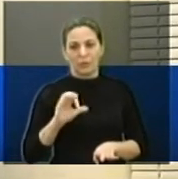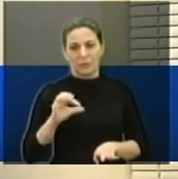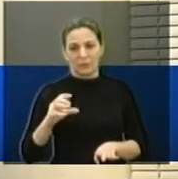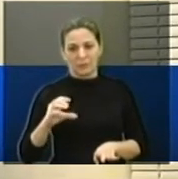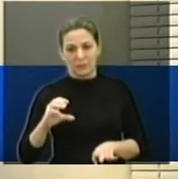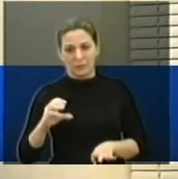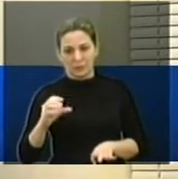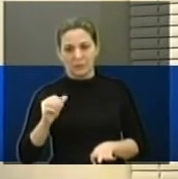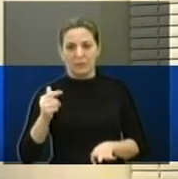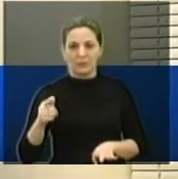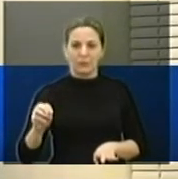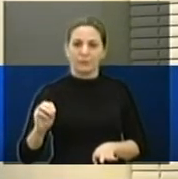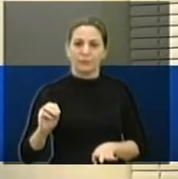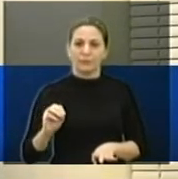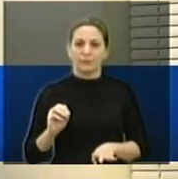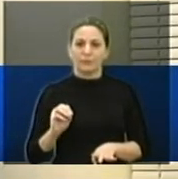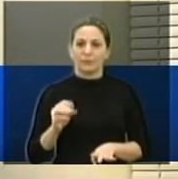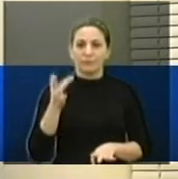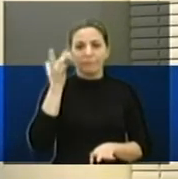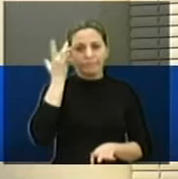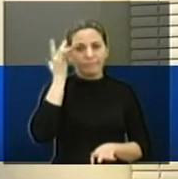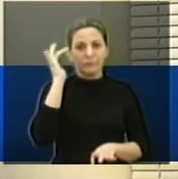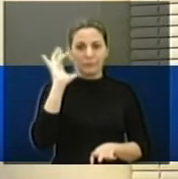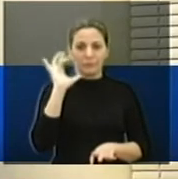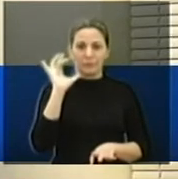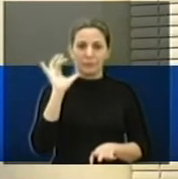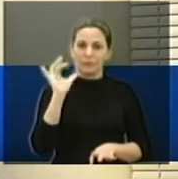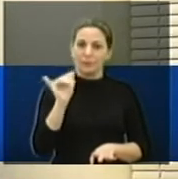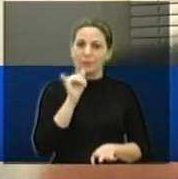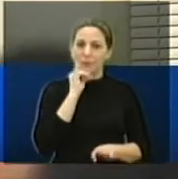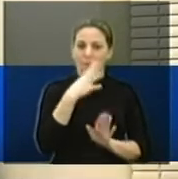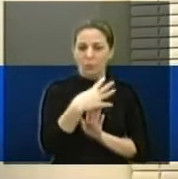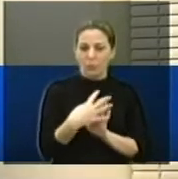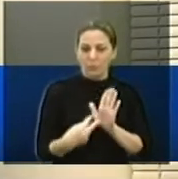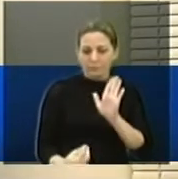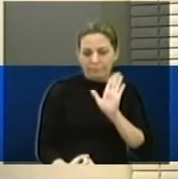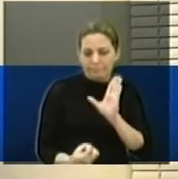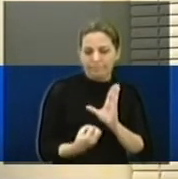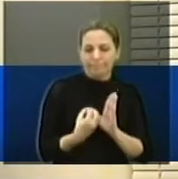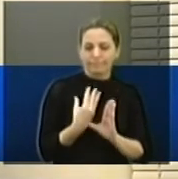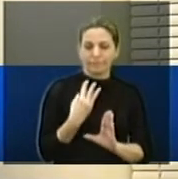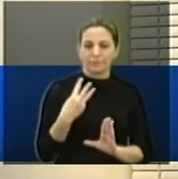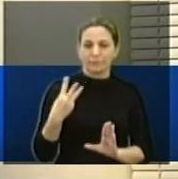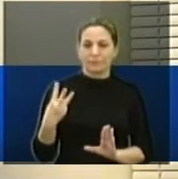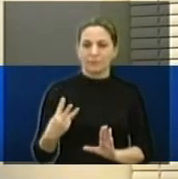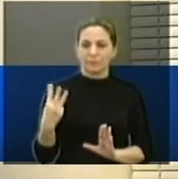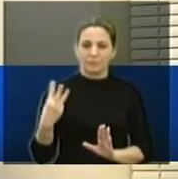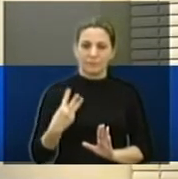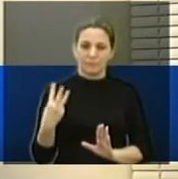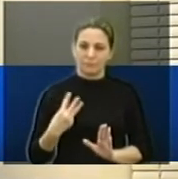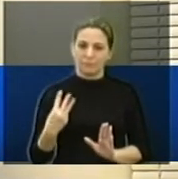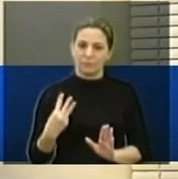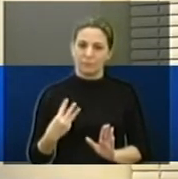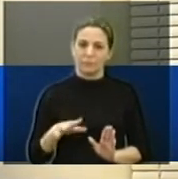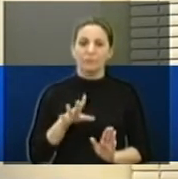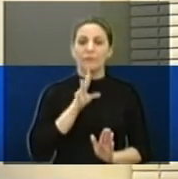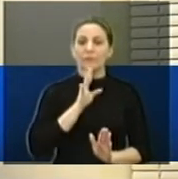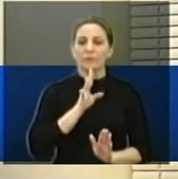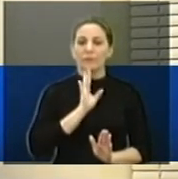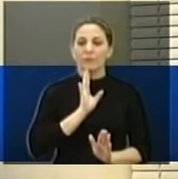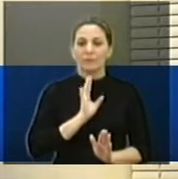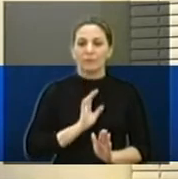nós não sabemos que modelo que vai ser implantado nesta terceirização nós não conhecemos